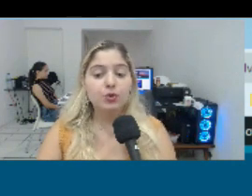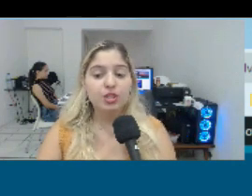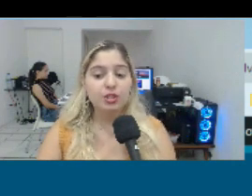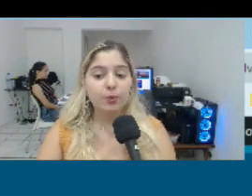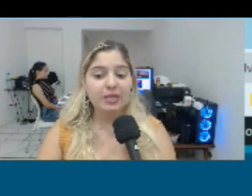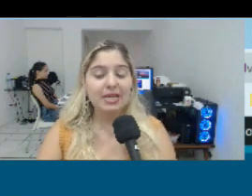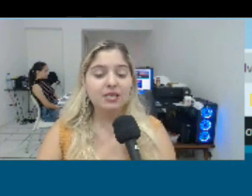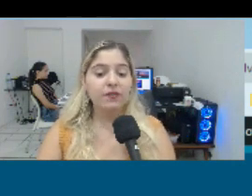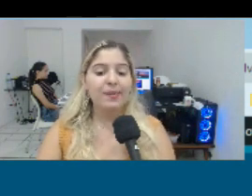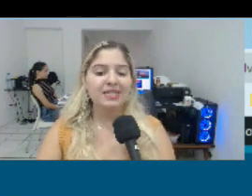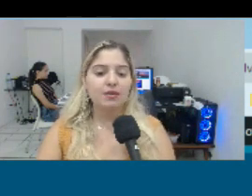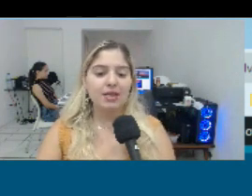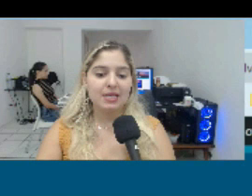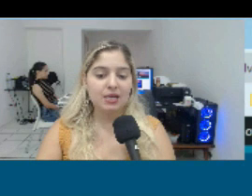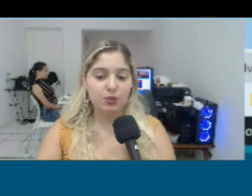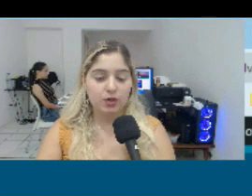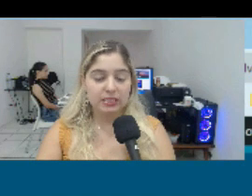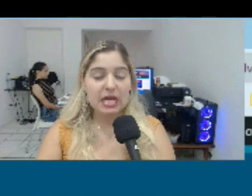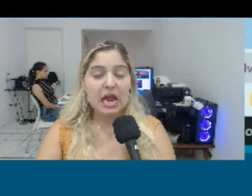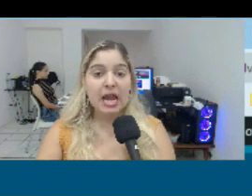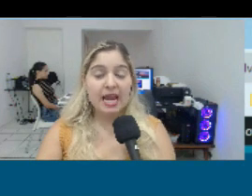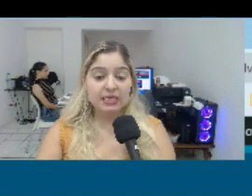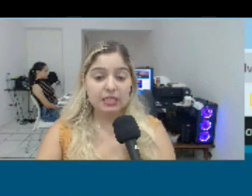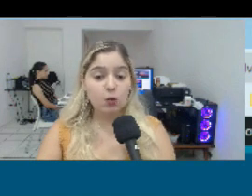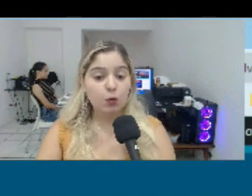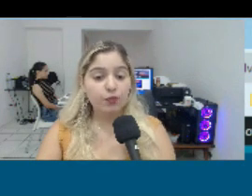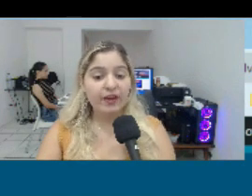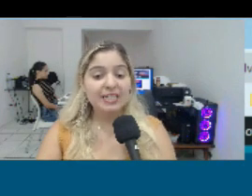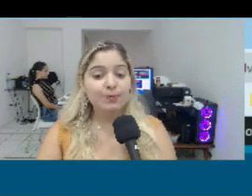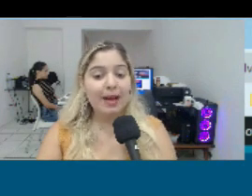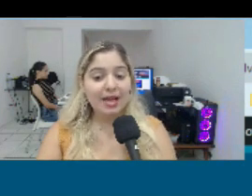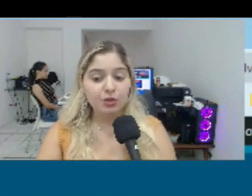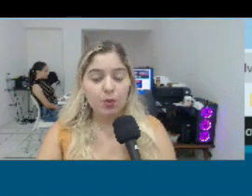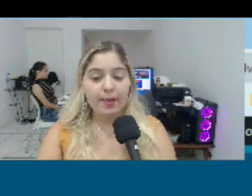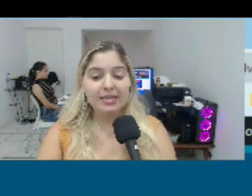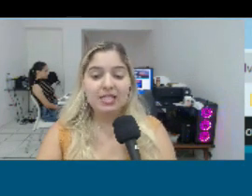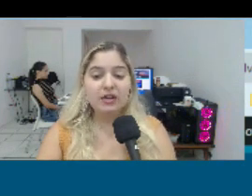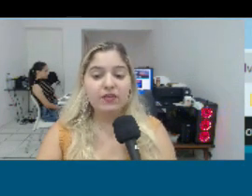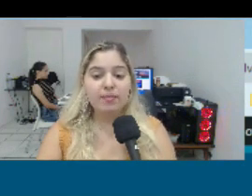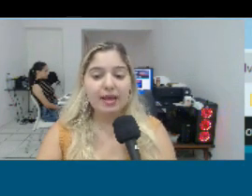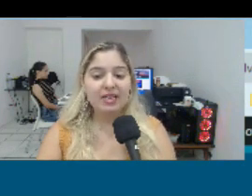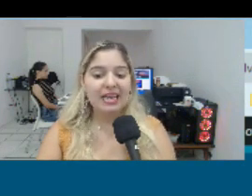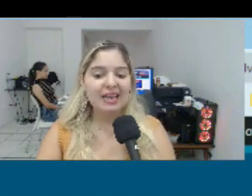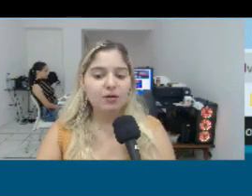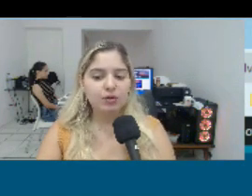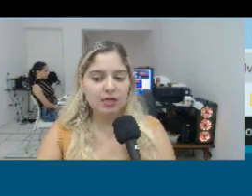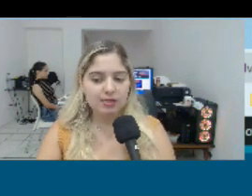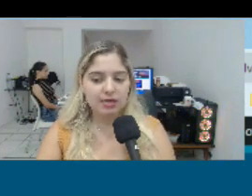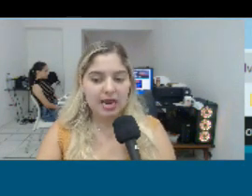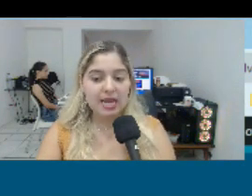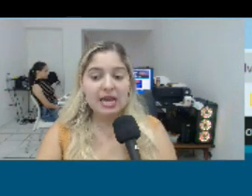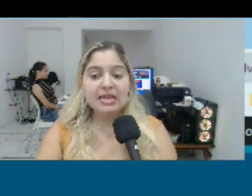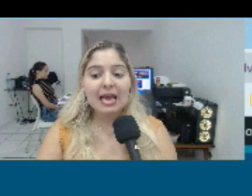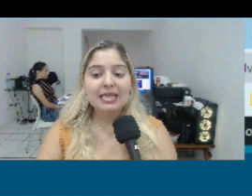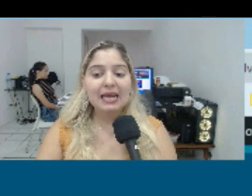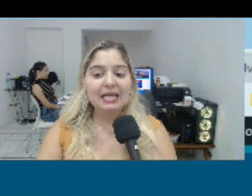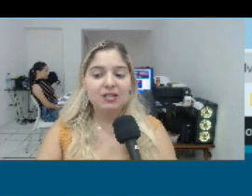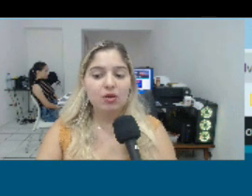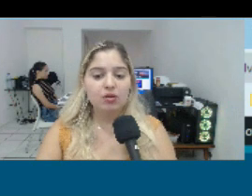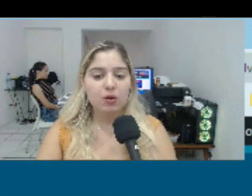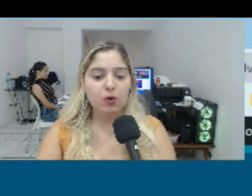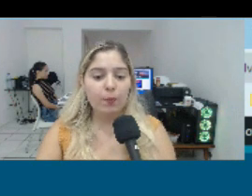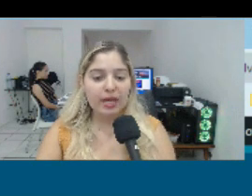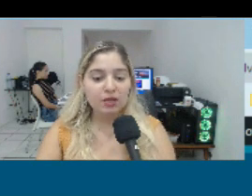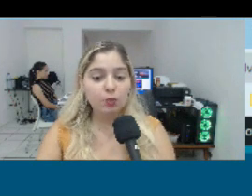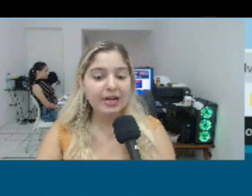para discutir sobre desinformação nas eleições. Esse encontro faz parte de uma parceria firmada entre o TSE e a